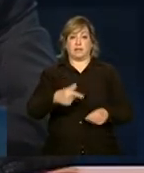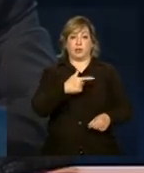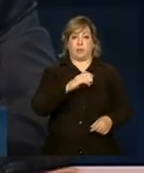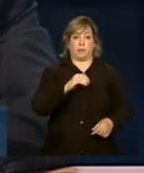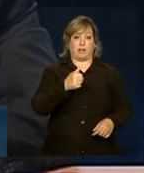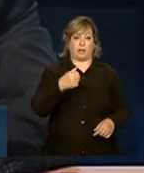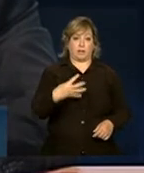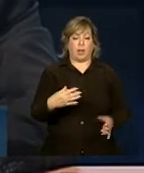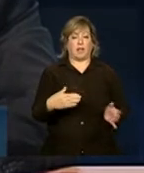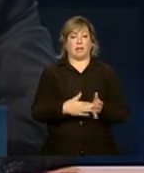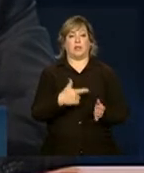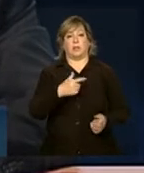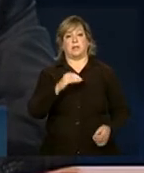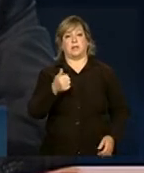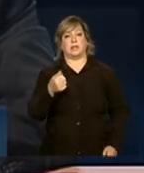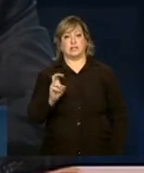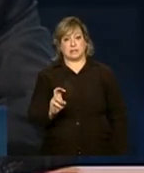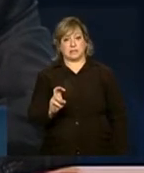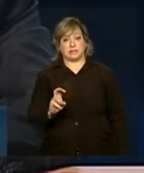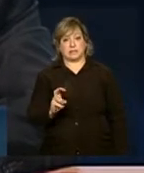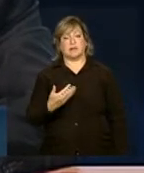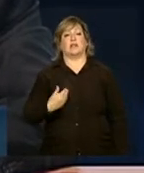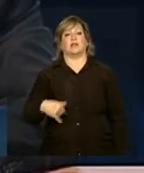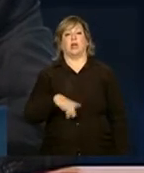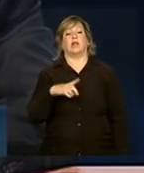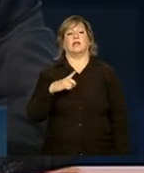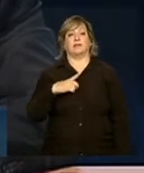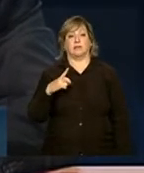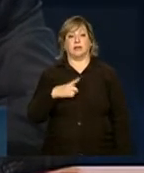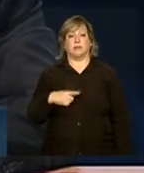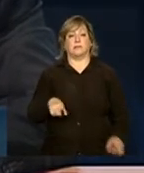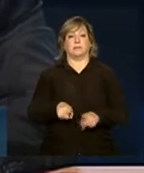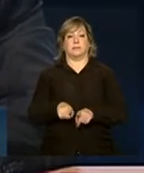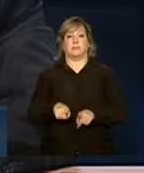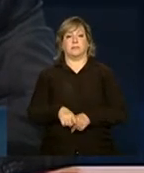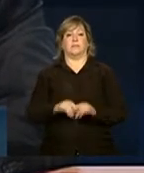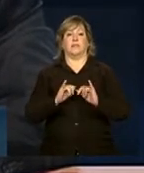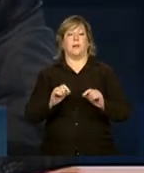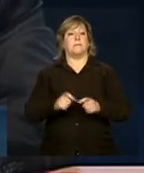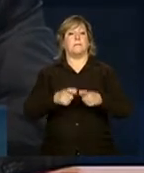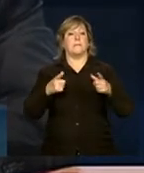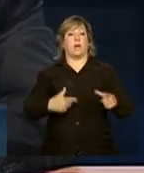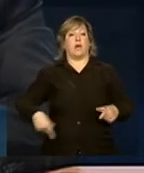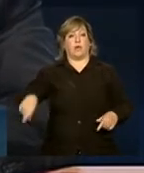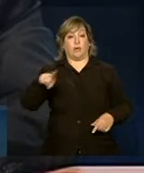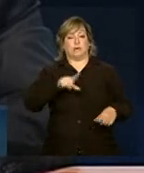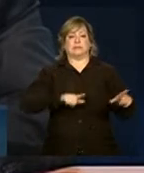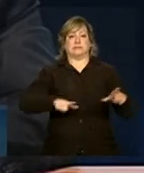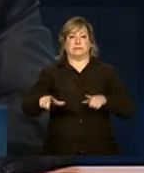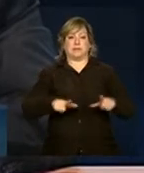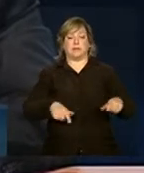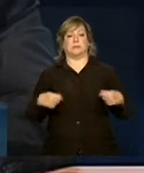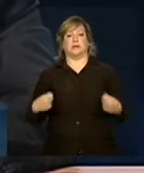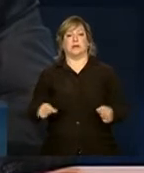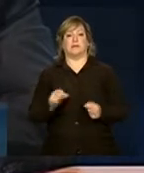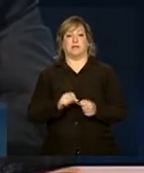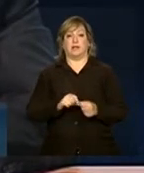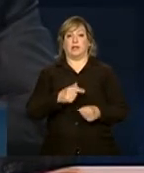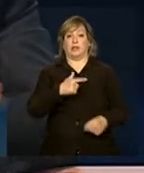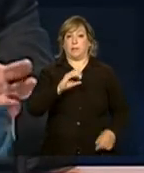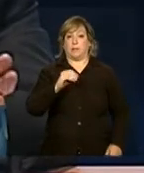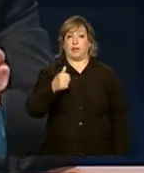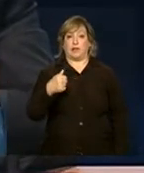2014/2015 e nós estamos providenciando inclusive para que a maior parte do trabalho seja feito em